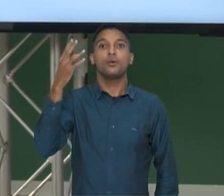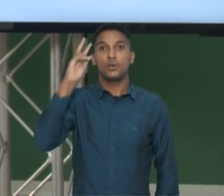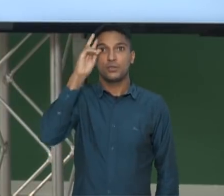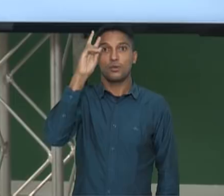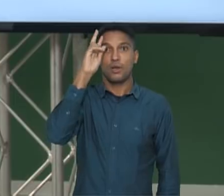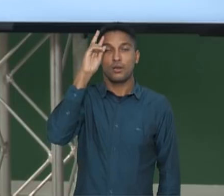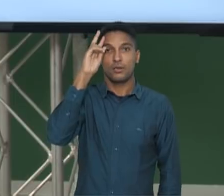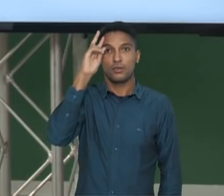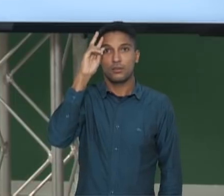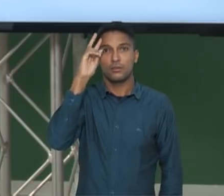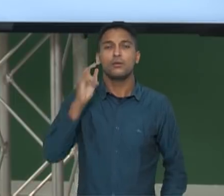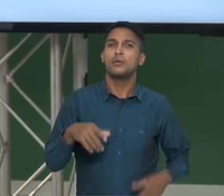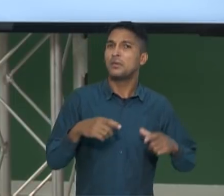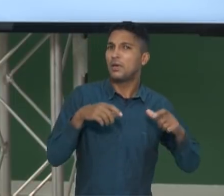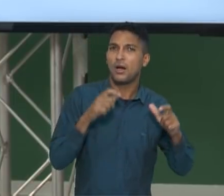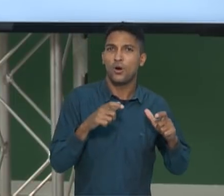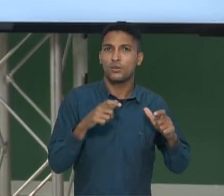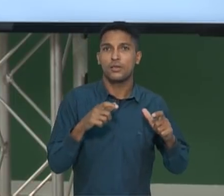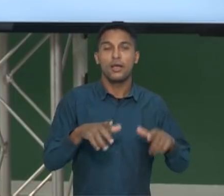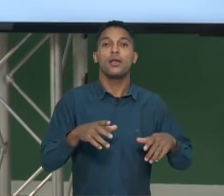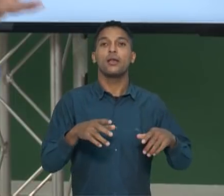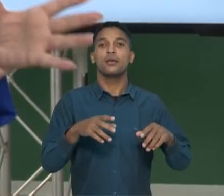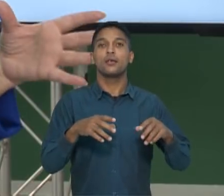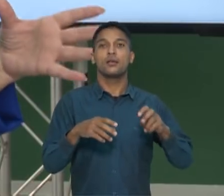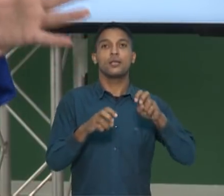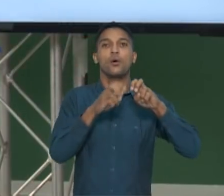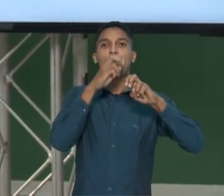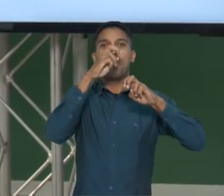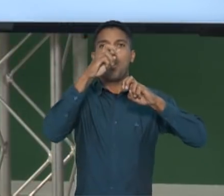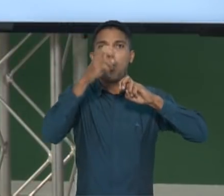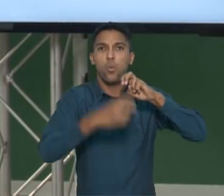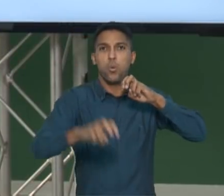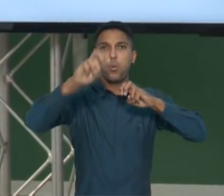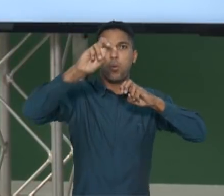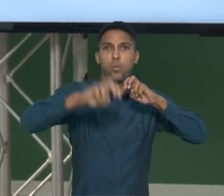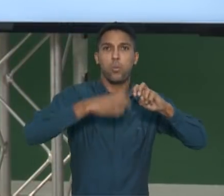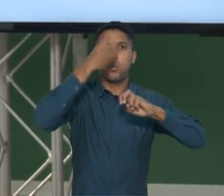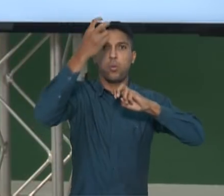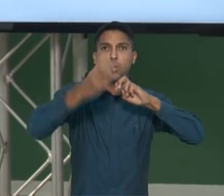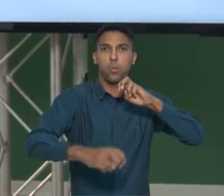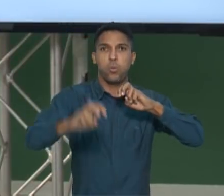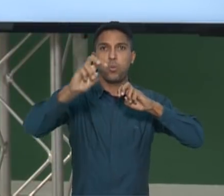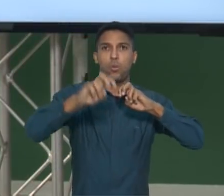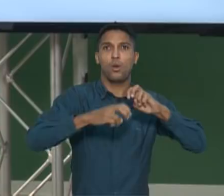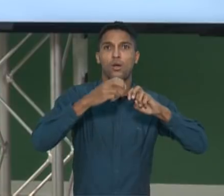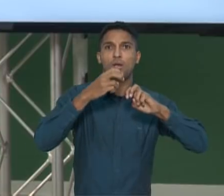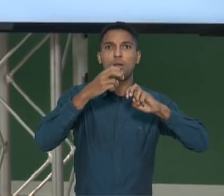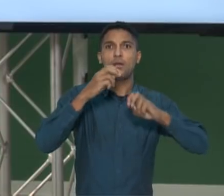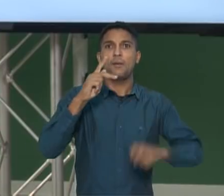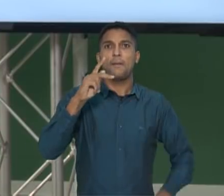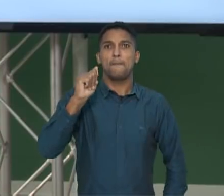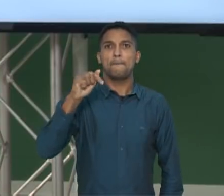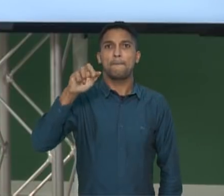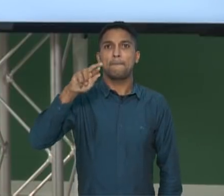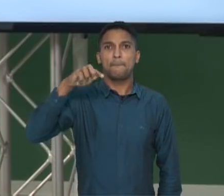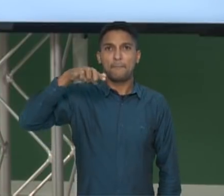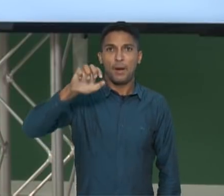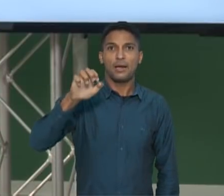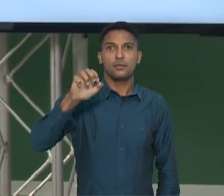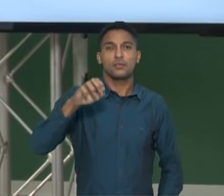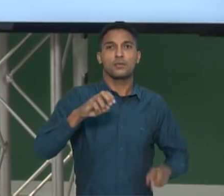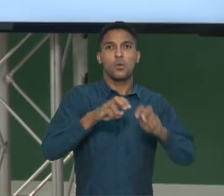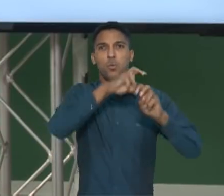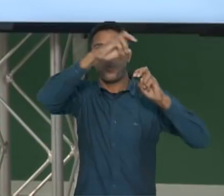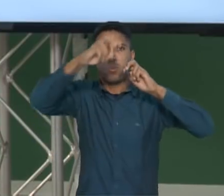cenário, né? Onde que aconteceu? Foi num parque de diversões, foi numa esquina esperando o bonde, como no caso do conto da